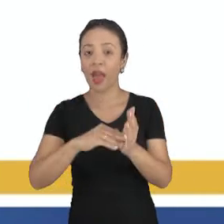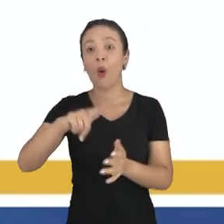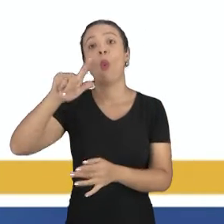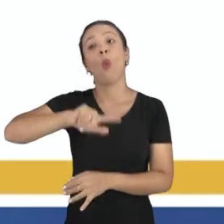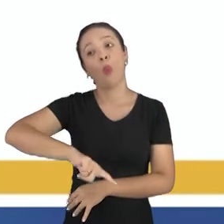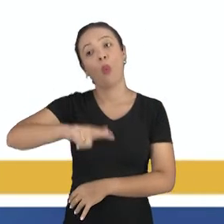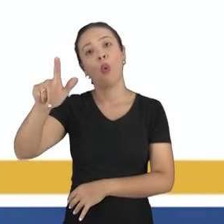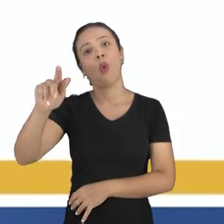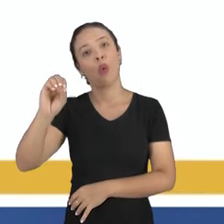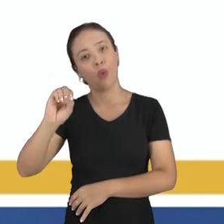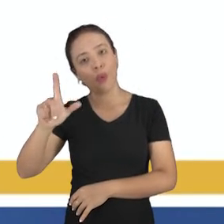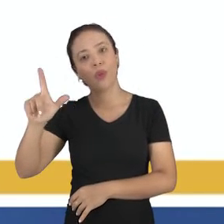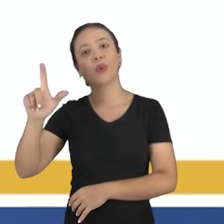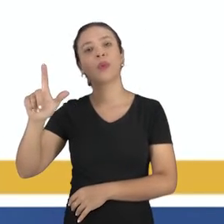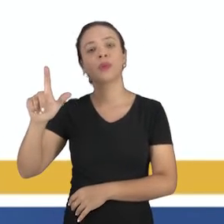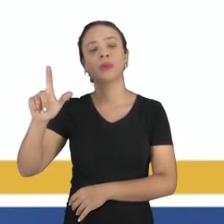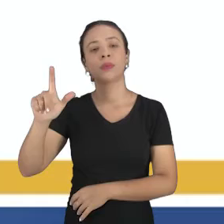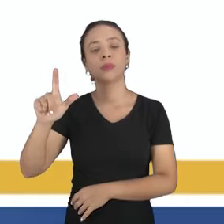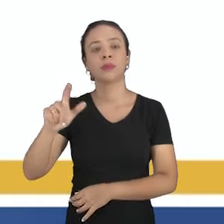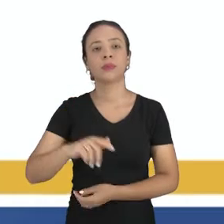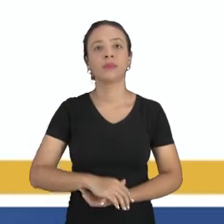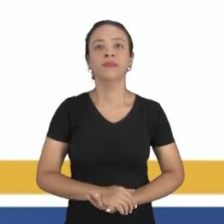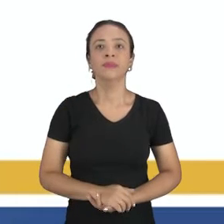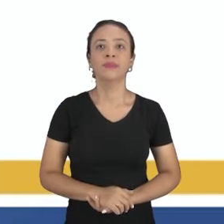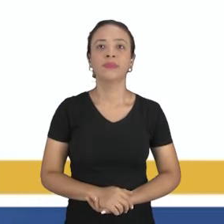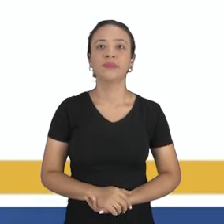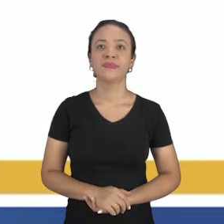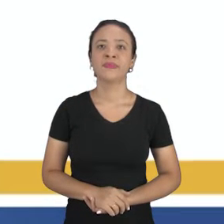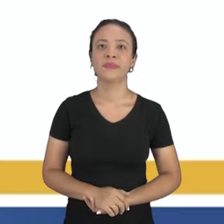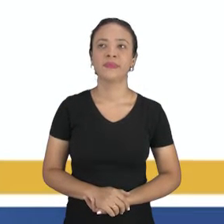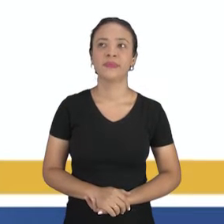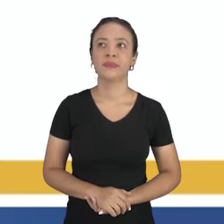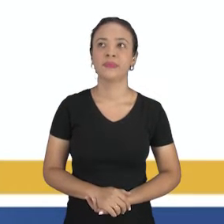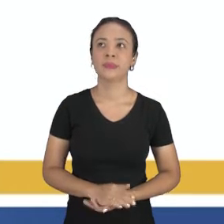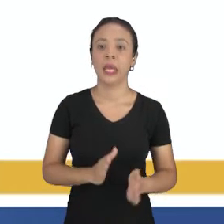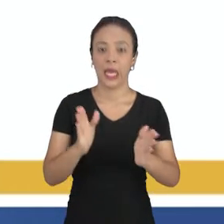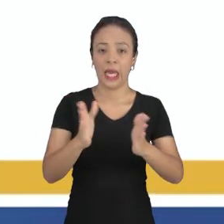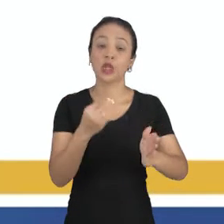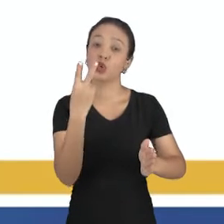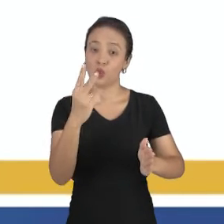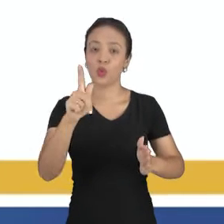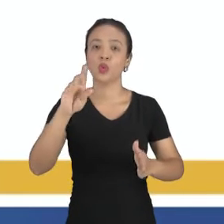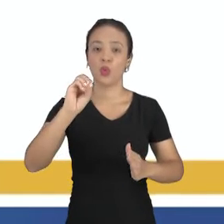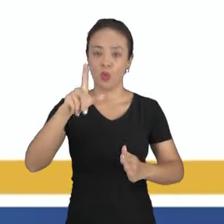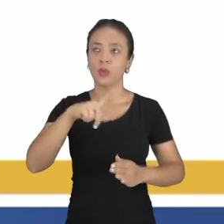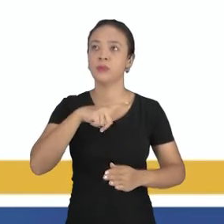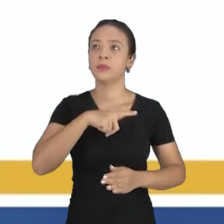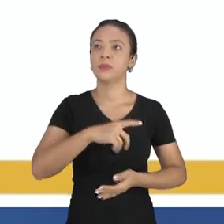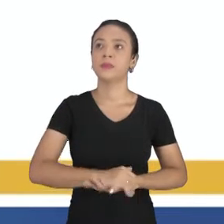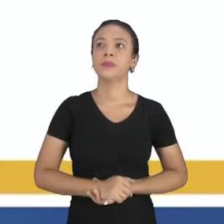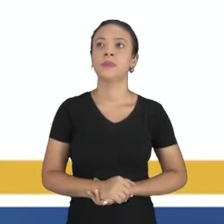do primeiro gol do primeiro tempo para segundo gol do segundo time